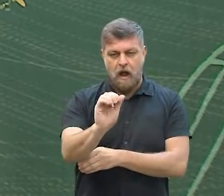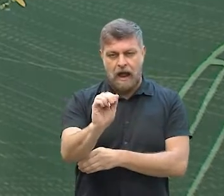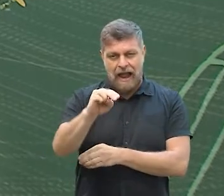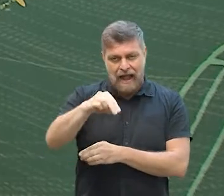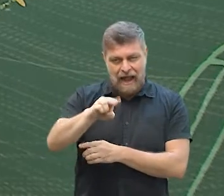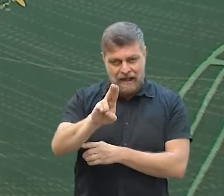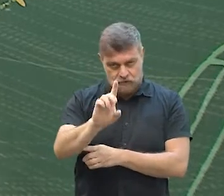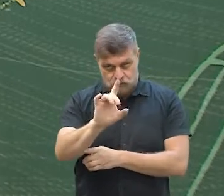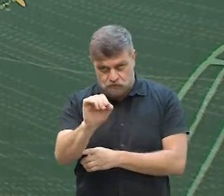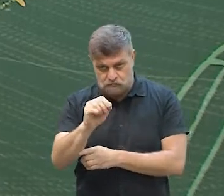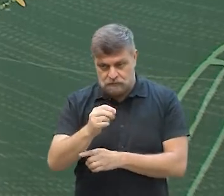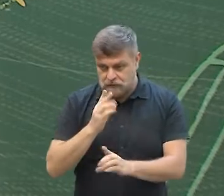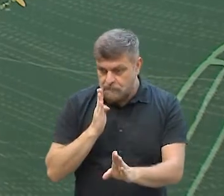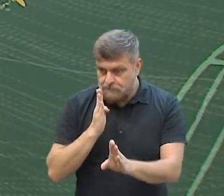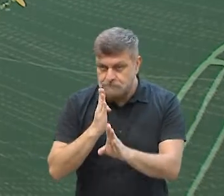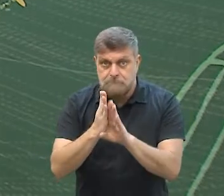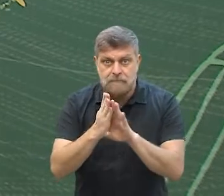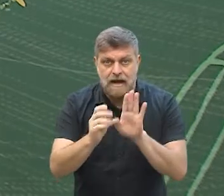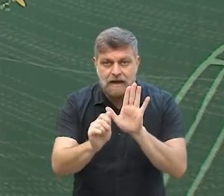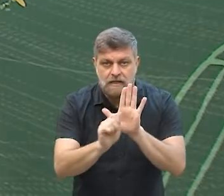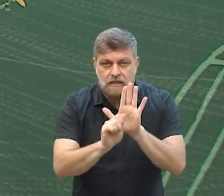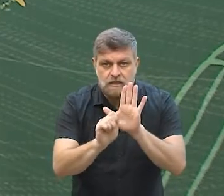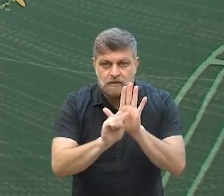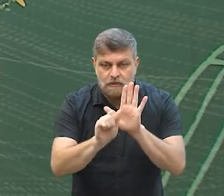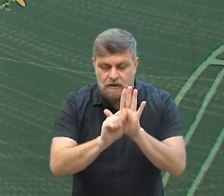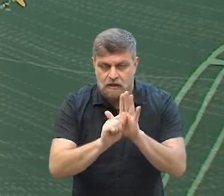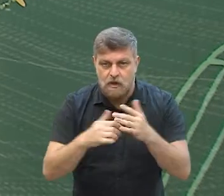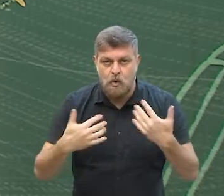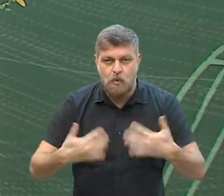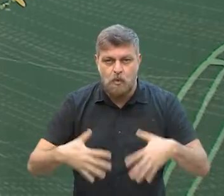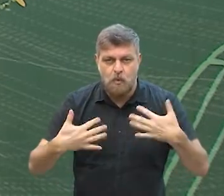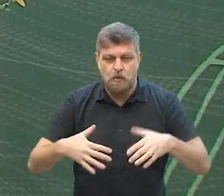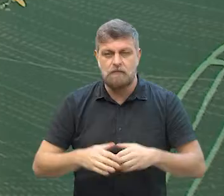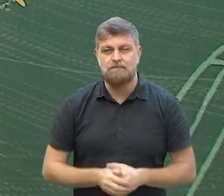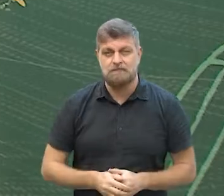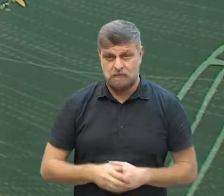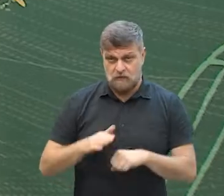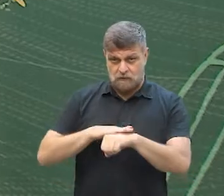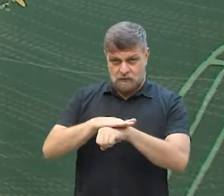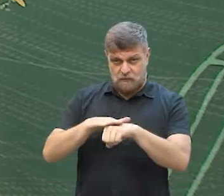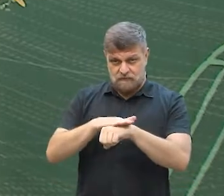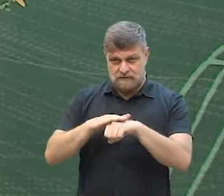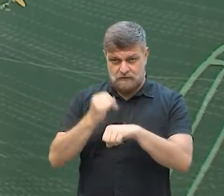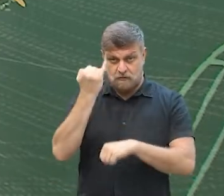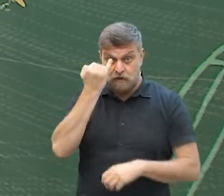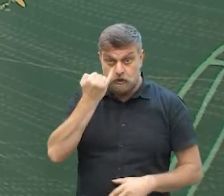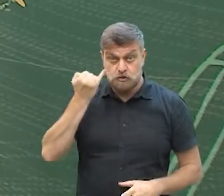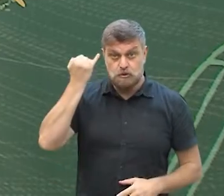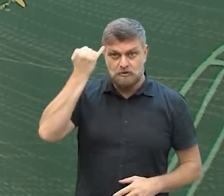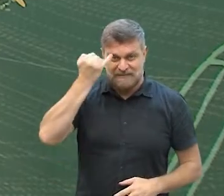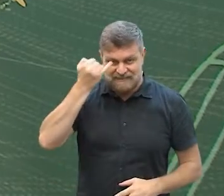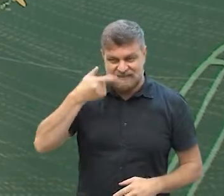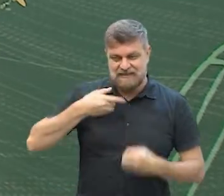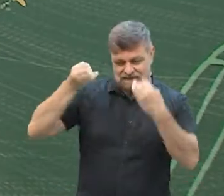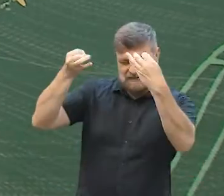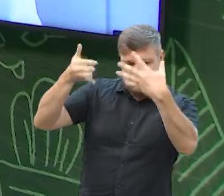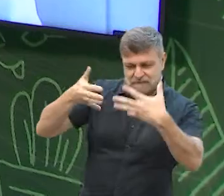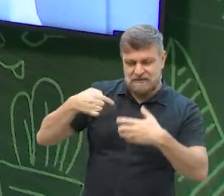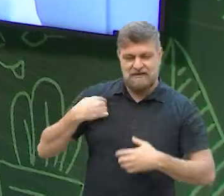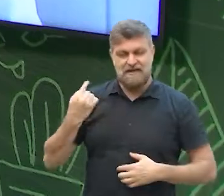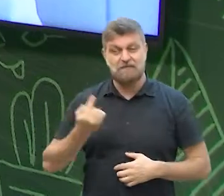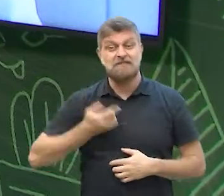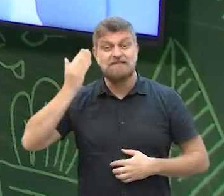disso, que identifica droga, entorpecente, enfim. Mas a gente vai conversar agora com a Juliana, que vai falar um pouco mais pra gente,